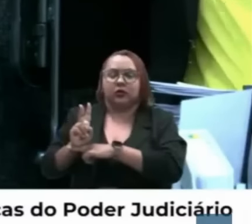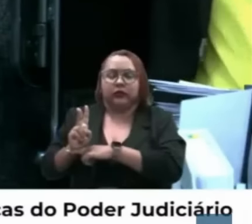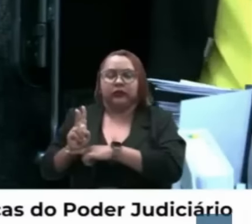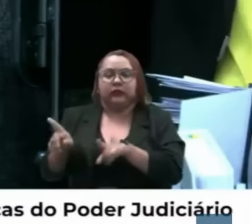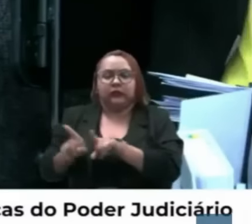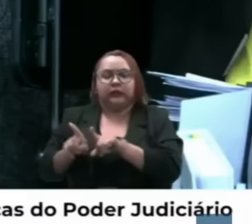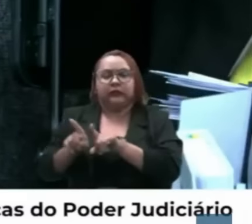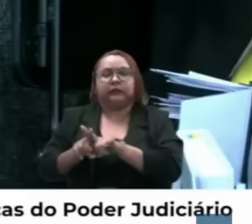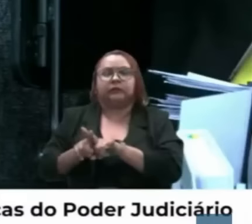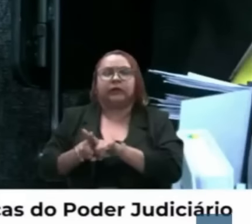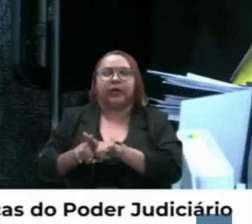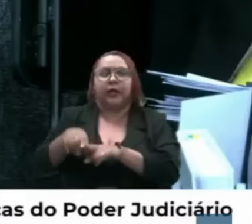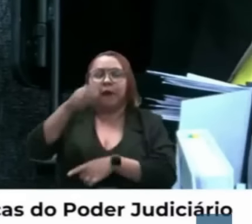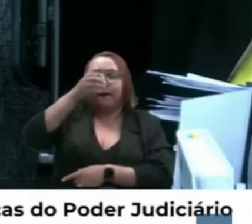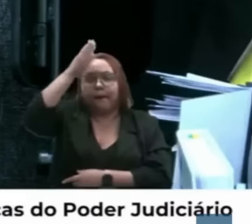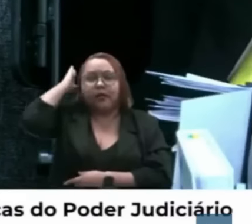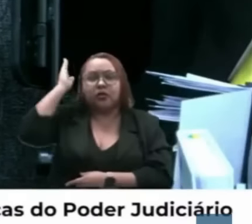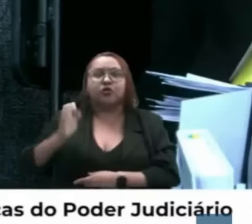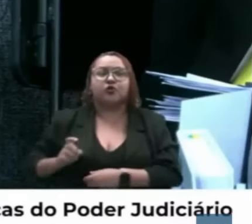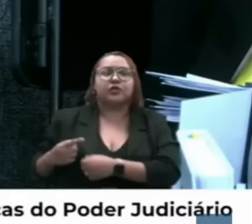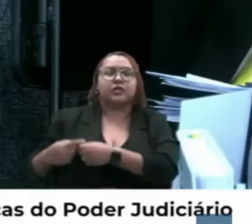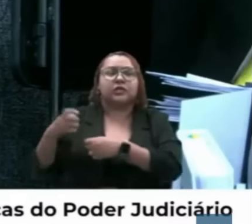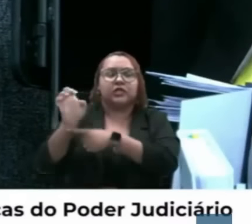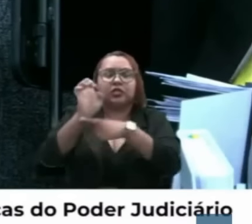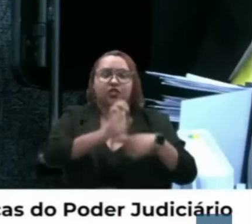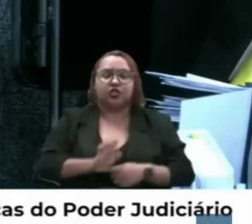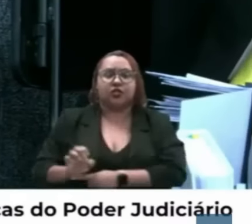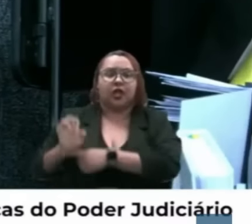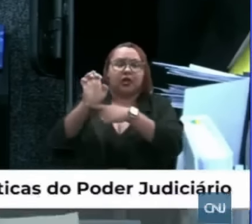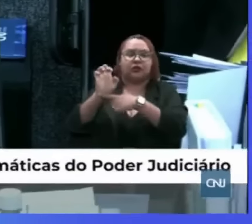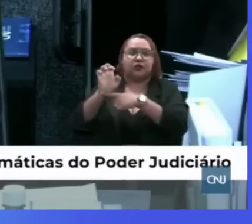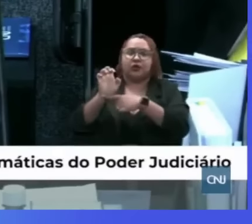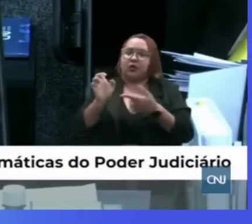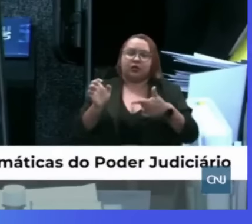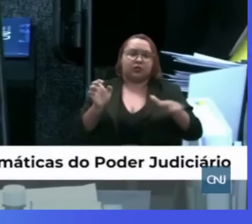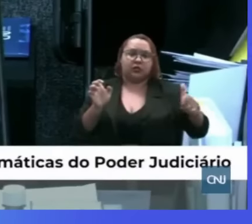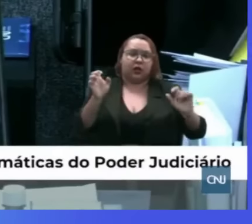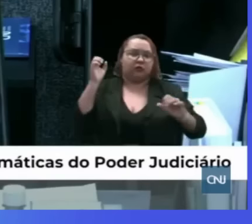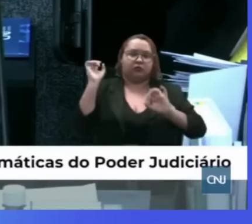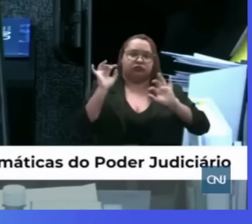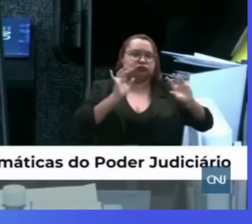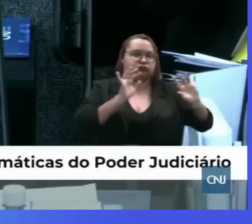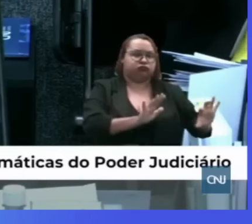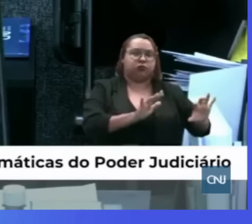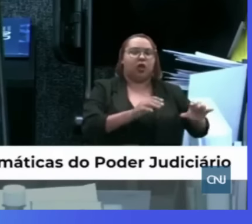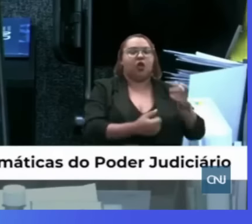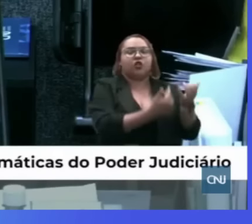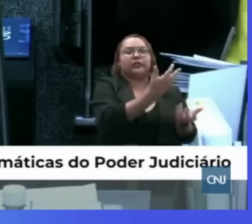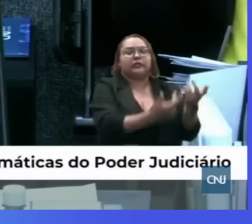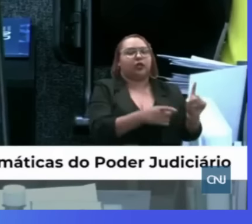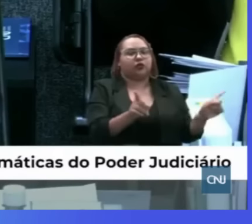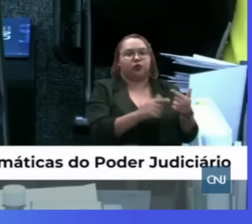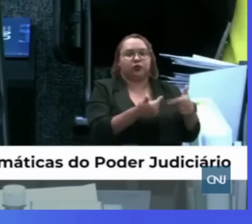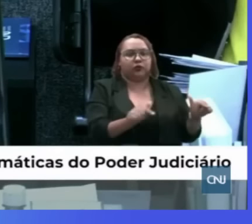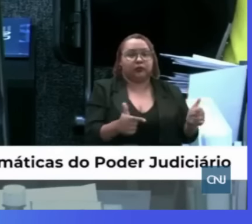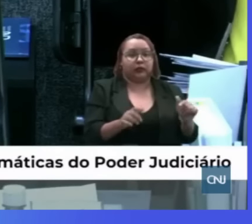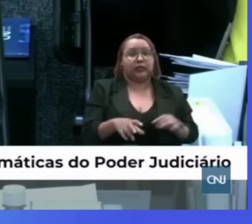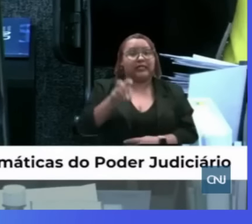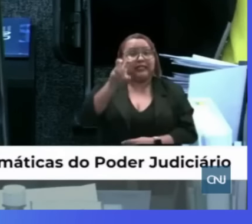bombeiros esses oriundos dos estados que não estão diretamente atingidos pelos incêndios florestais deu cinco dias